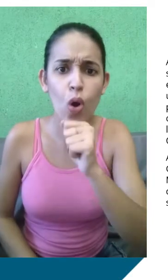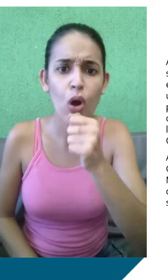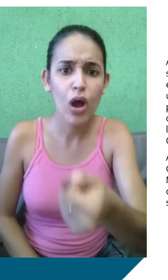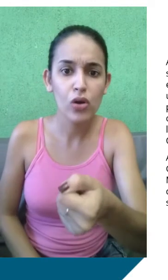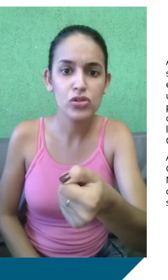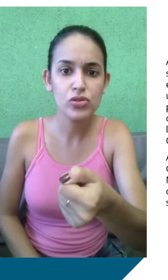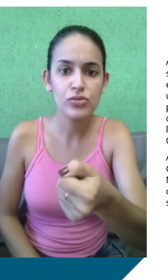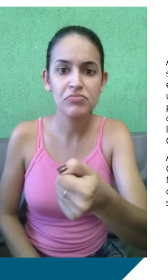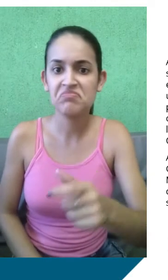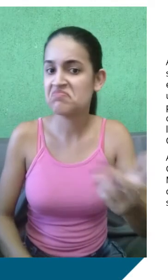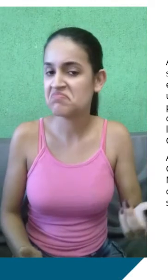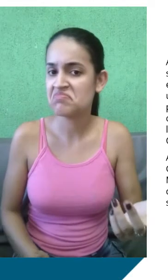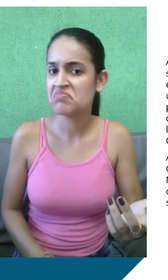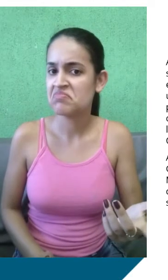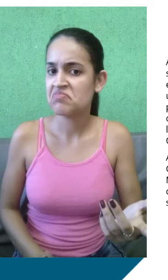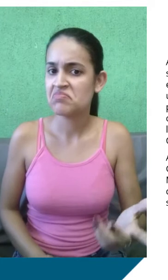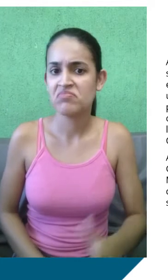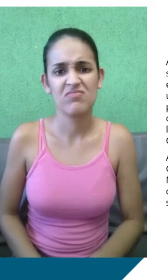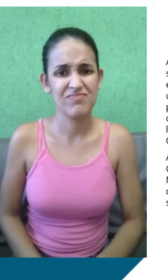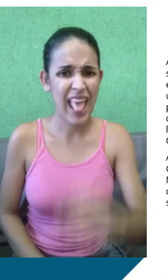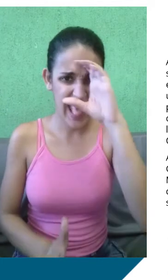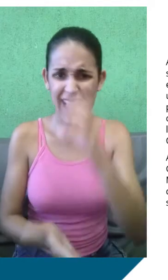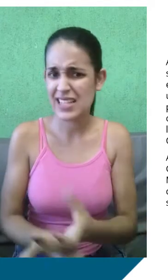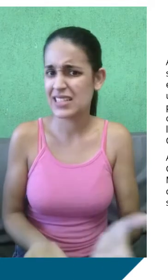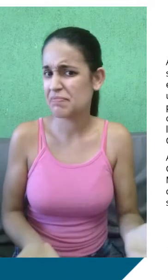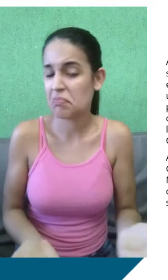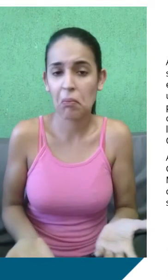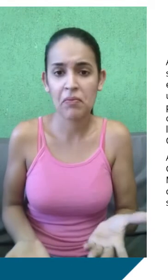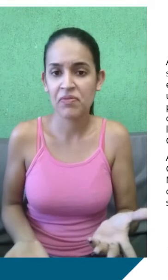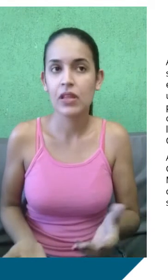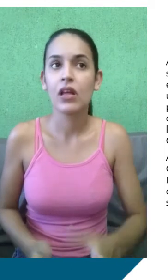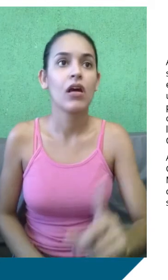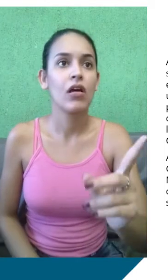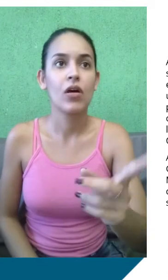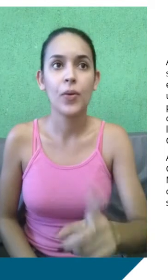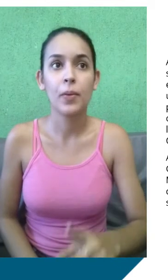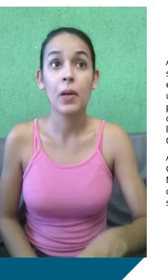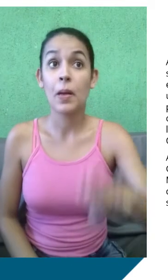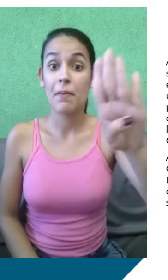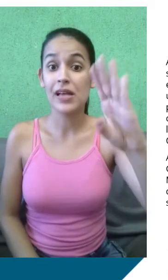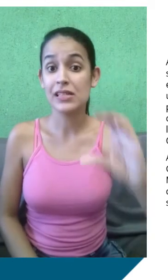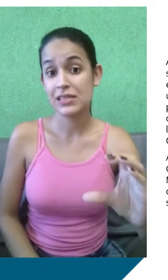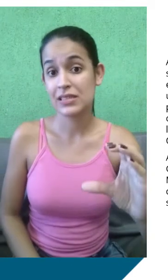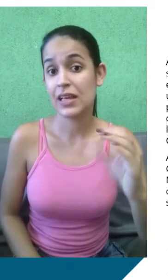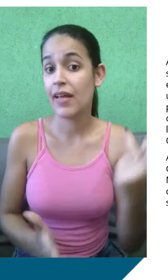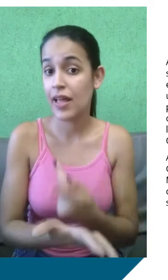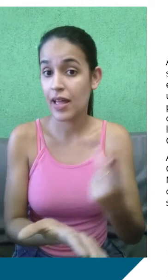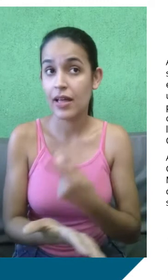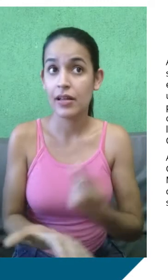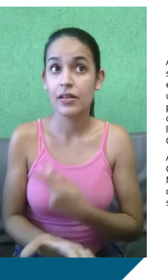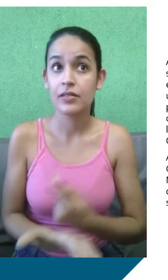pois não se trata de uma reportagem, tampouco a defesa de uma tese. As alternativas B e C não são